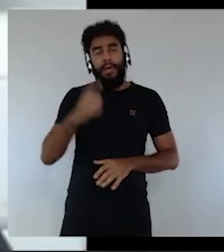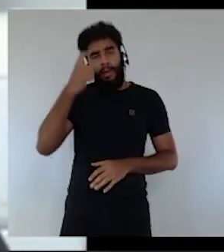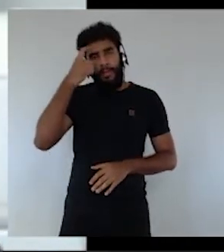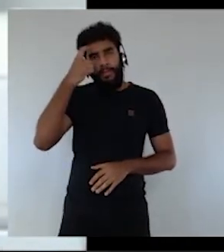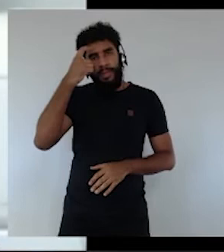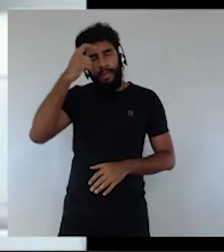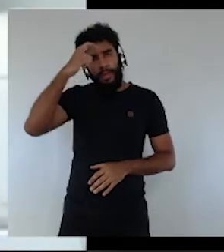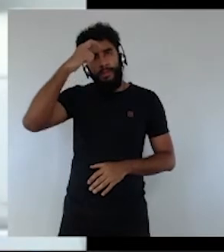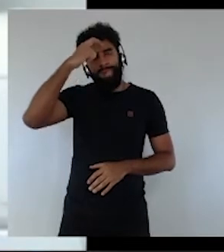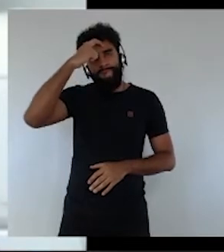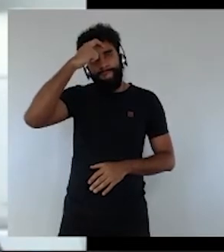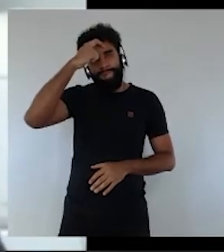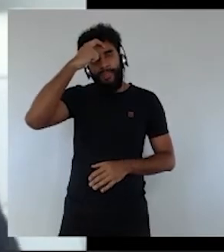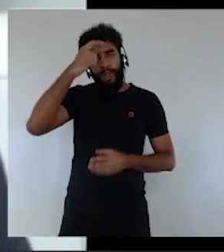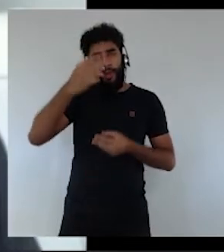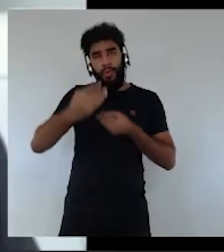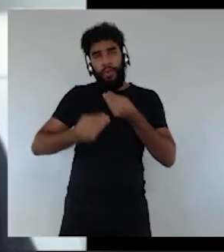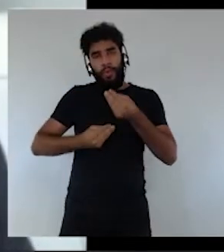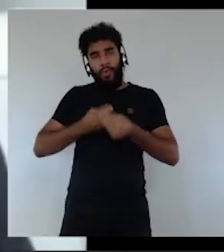conscientemente